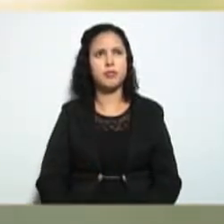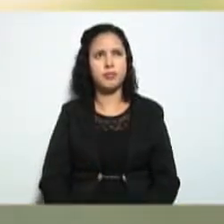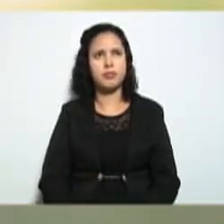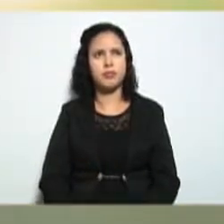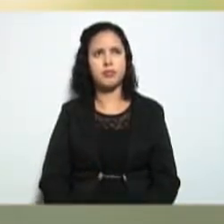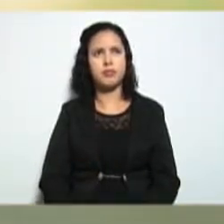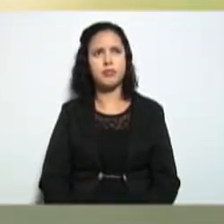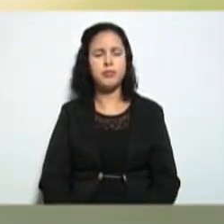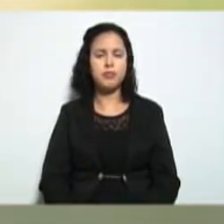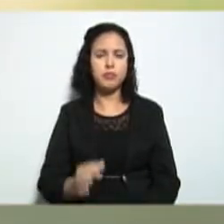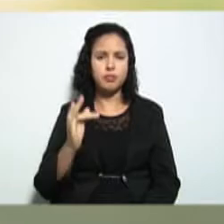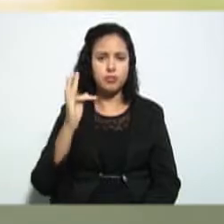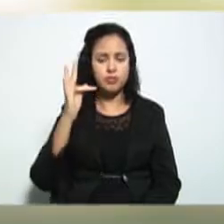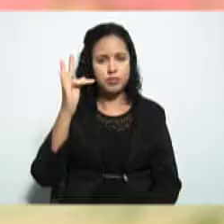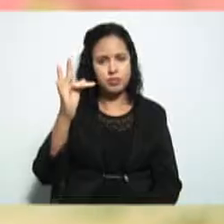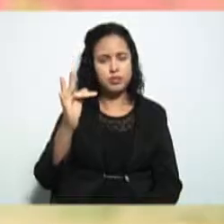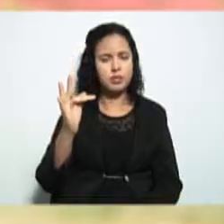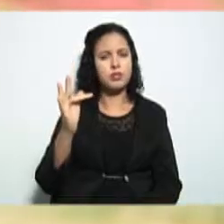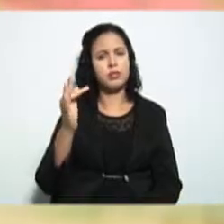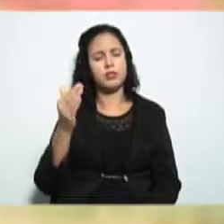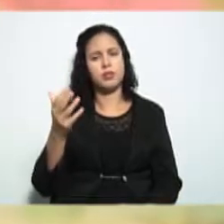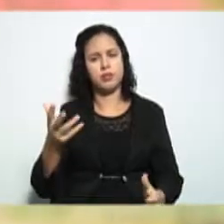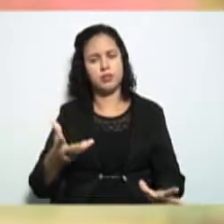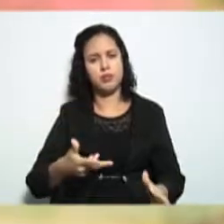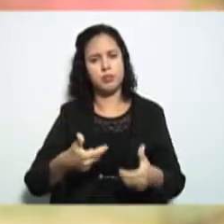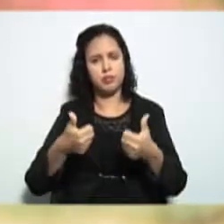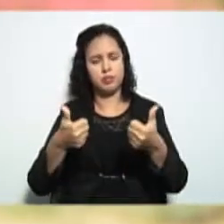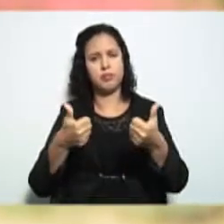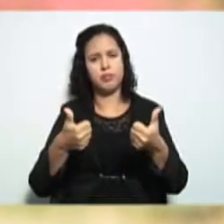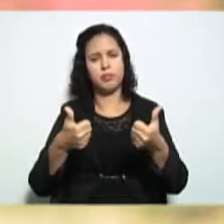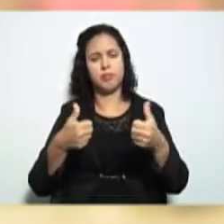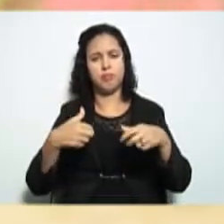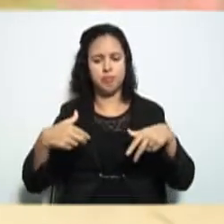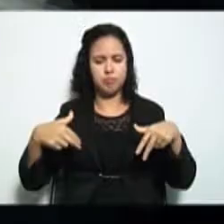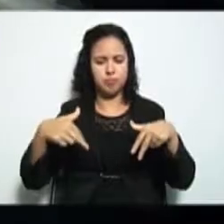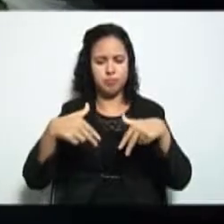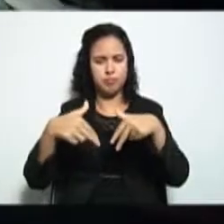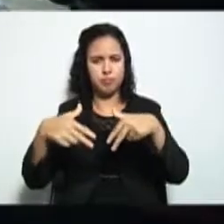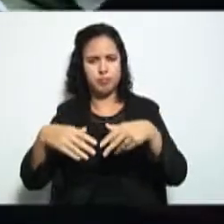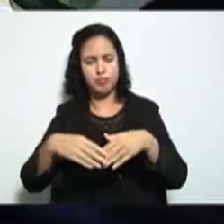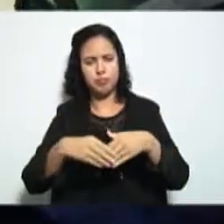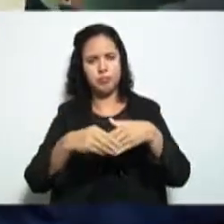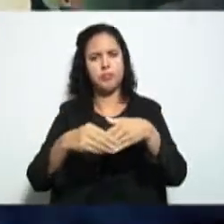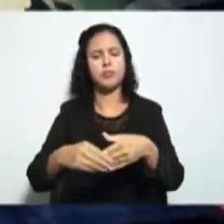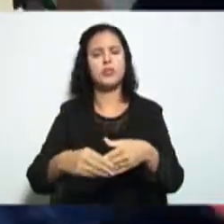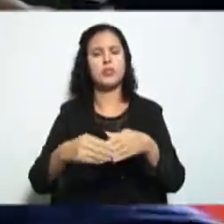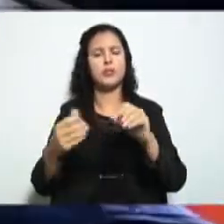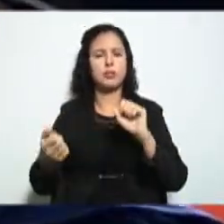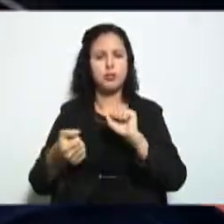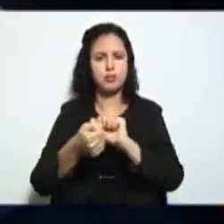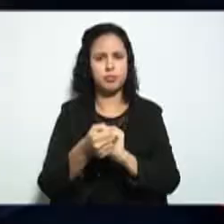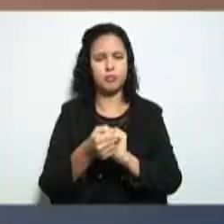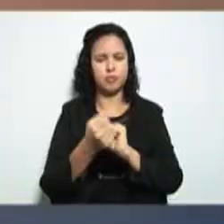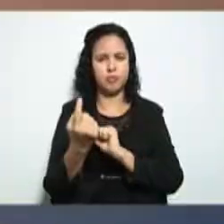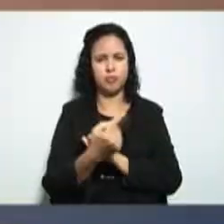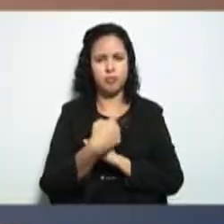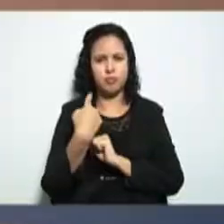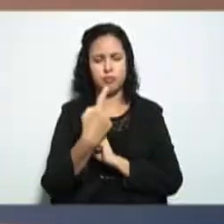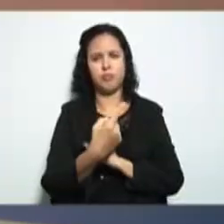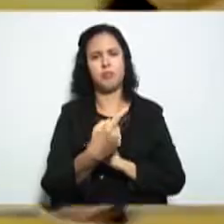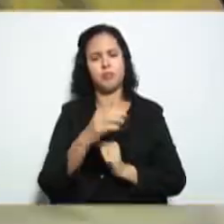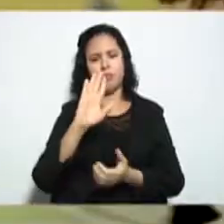O futuro fica mais promissor quando caminhamos de mãos dadas. Juntos, somos mais